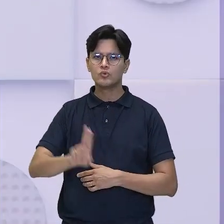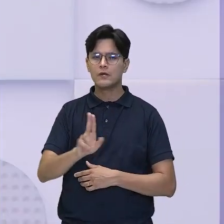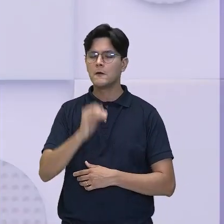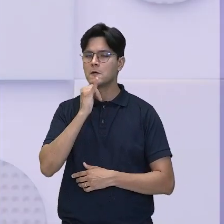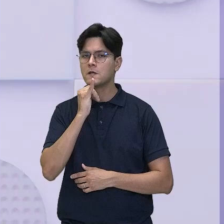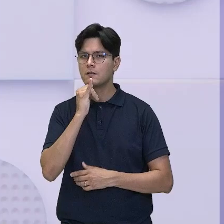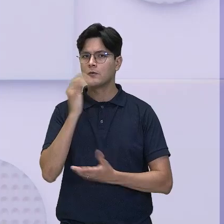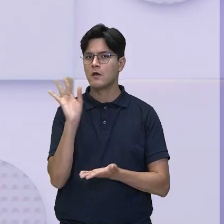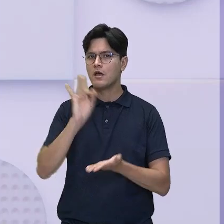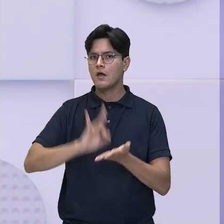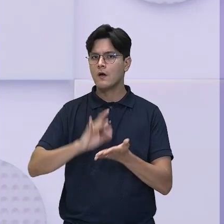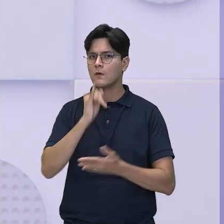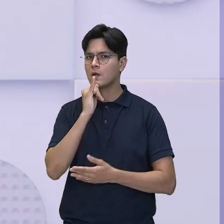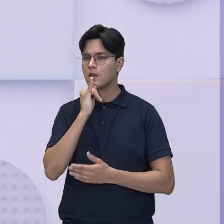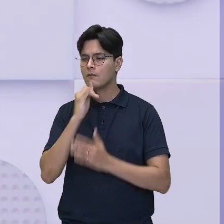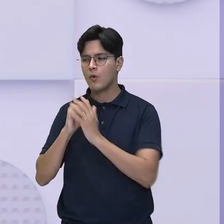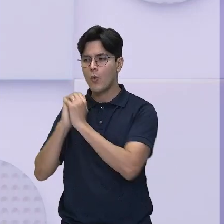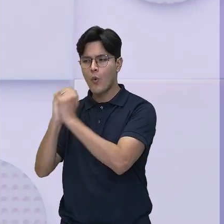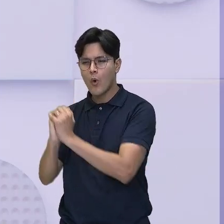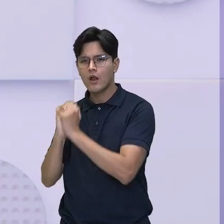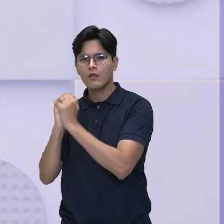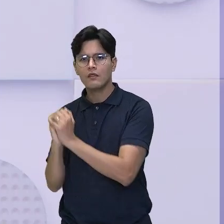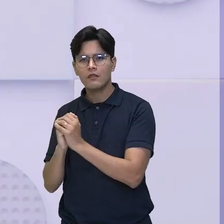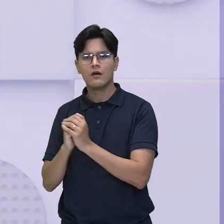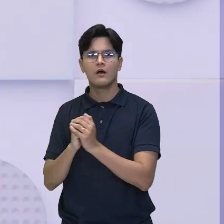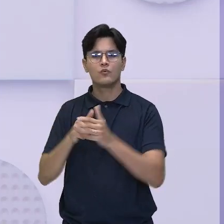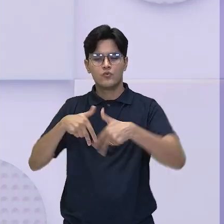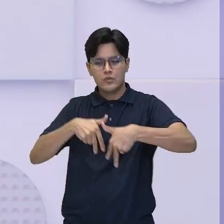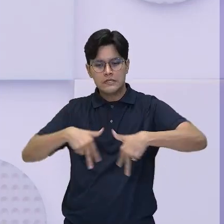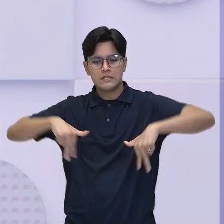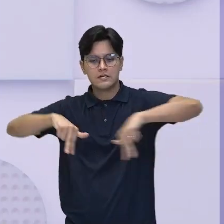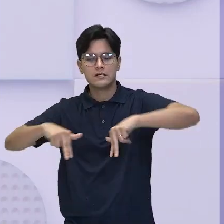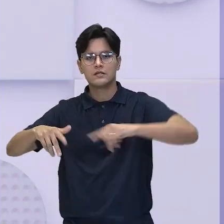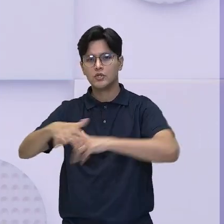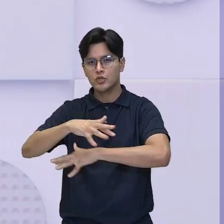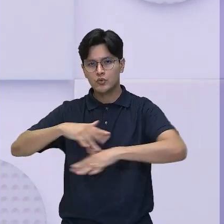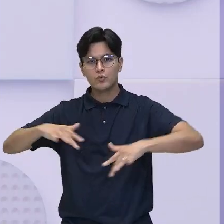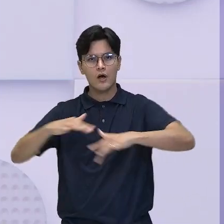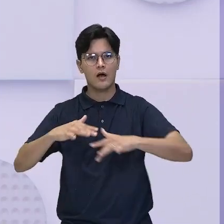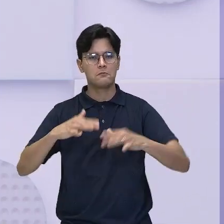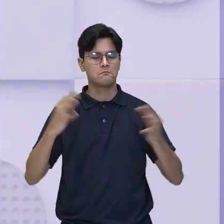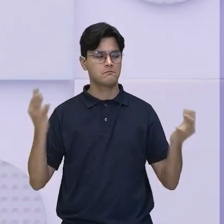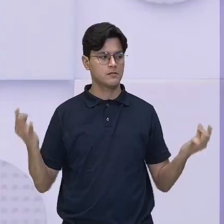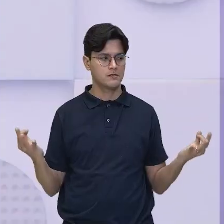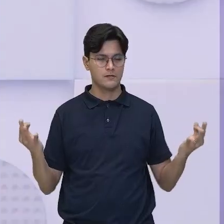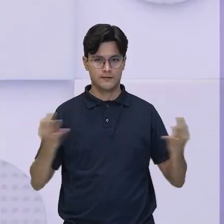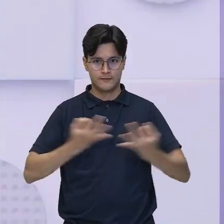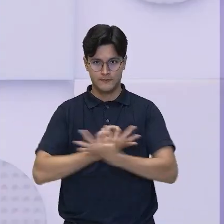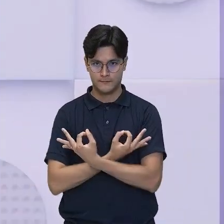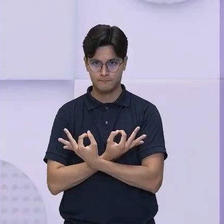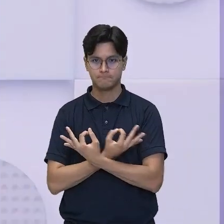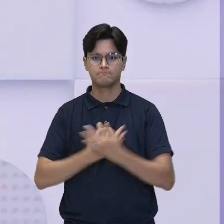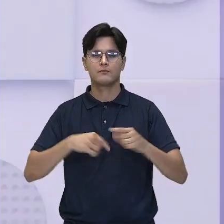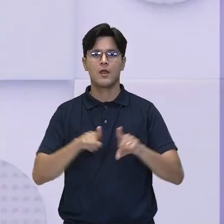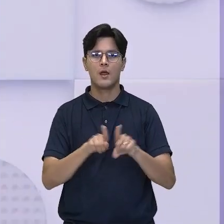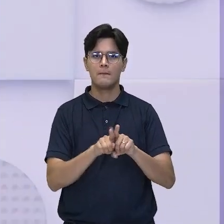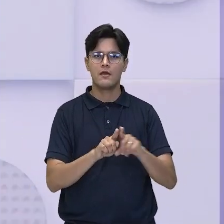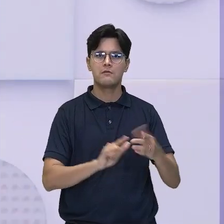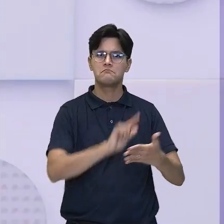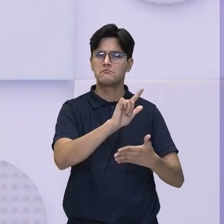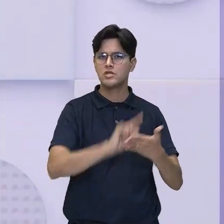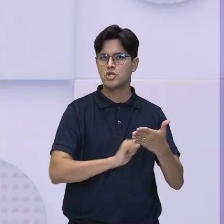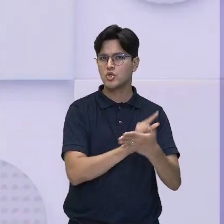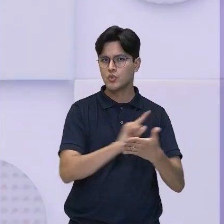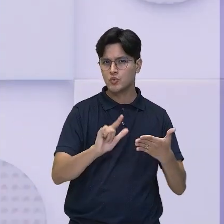partir dos rituais, das meditações, das liturgias que cada